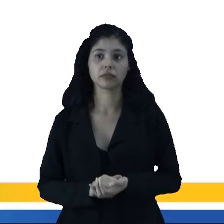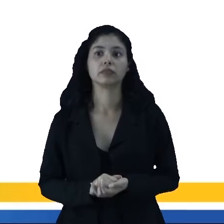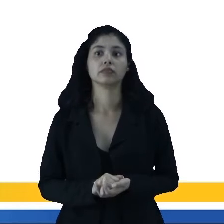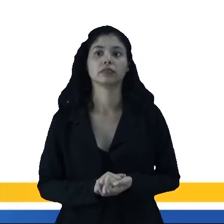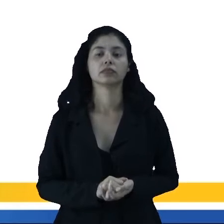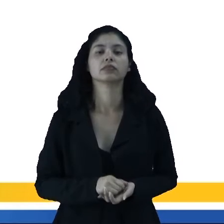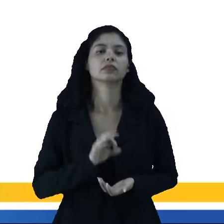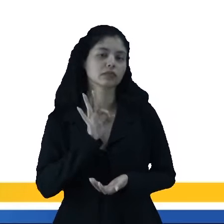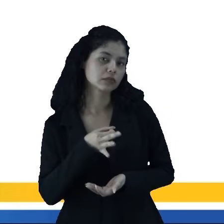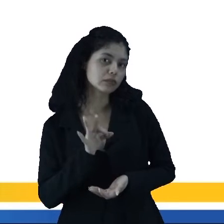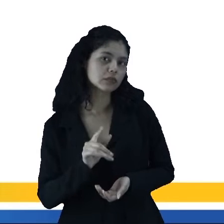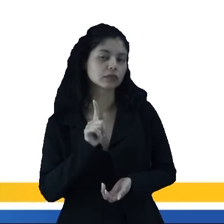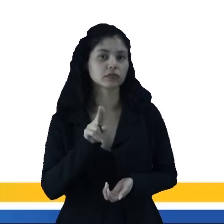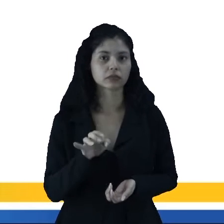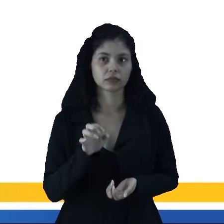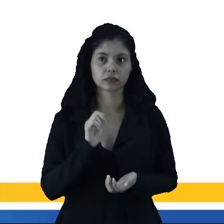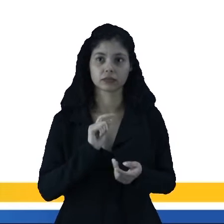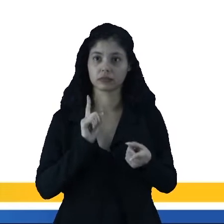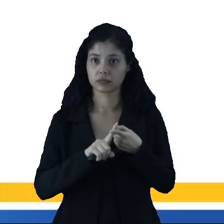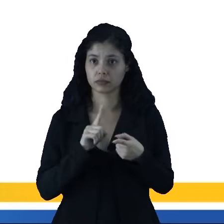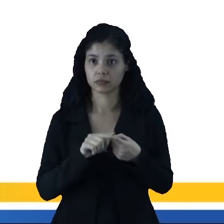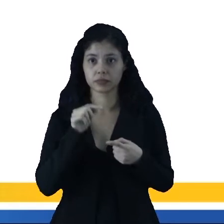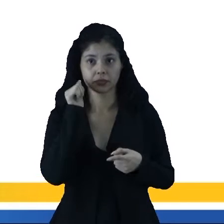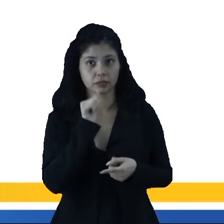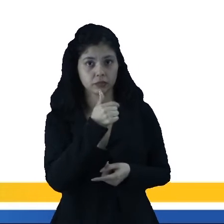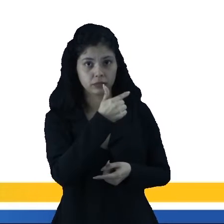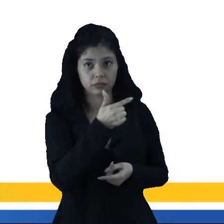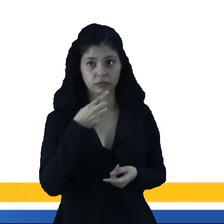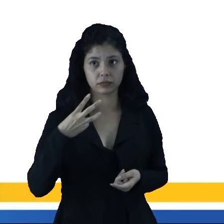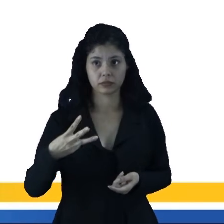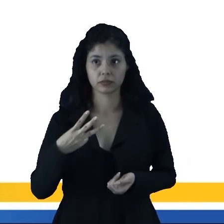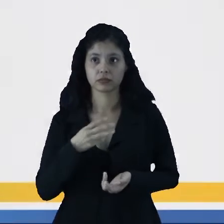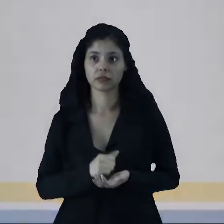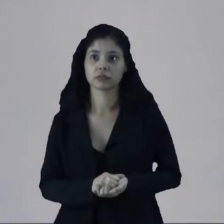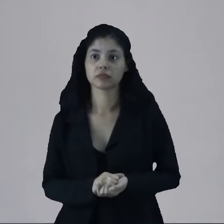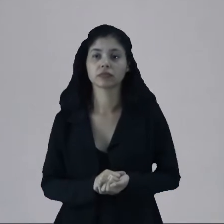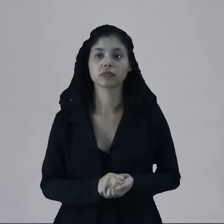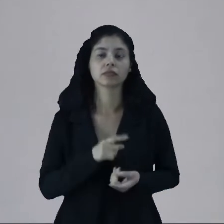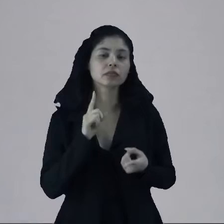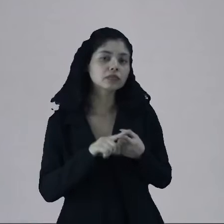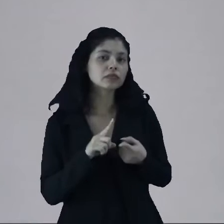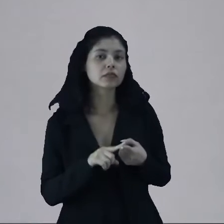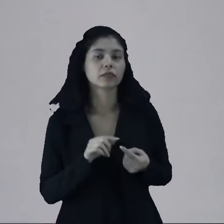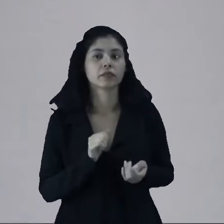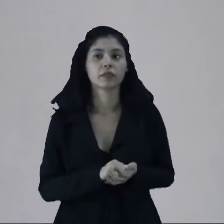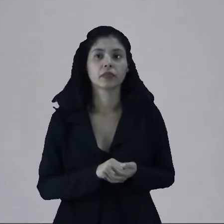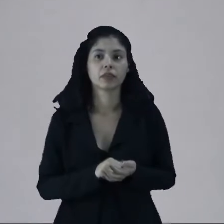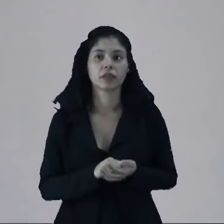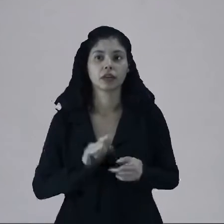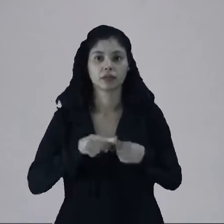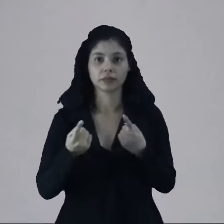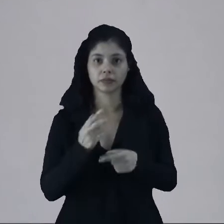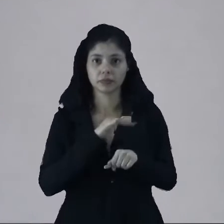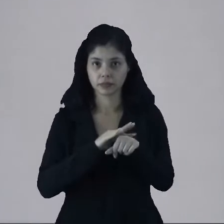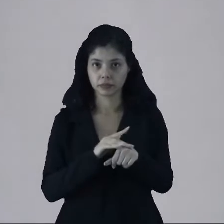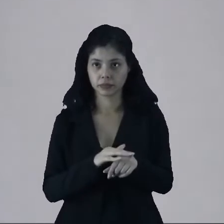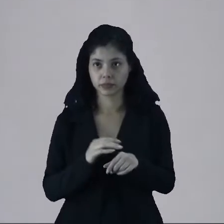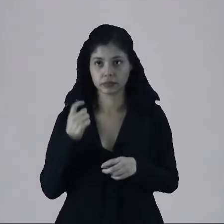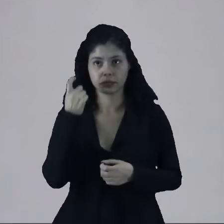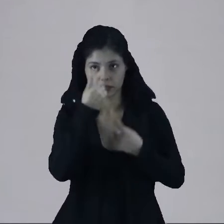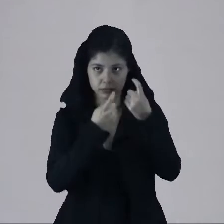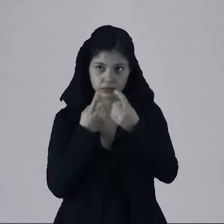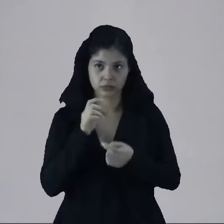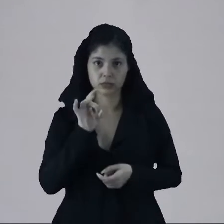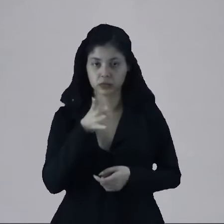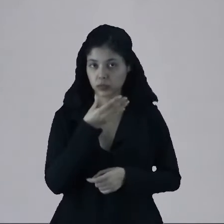portadoras certamente do gene. Por que que as mulheres 2 e 3 são portadoras do gene, mas essa doença foi expressa